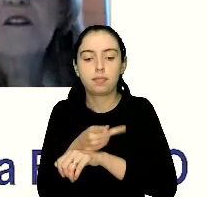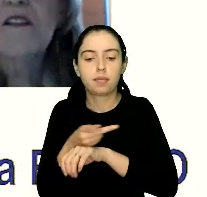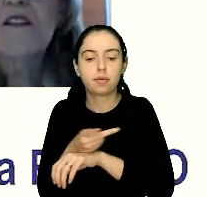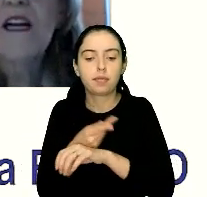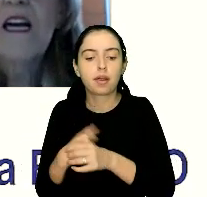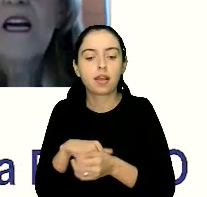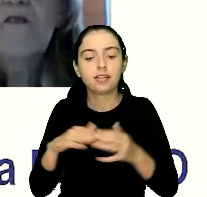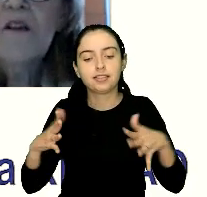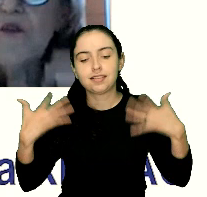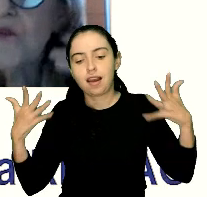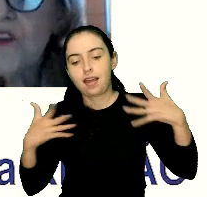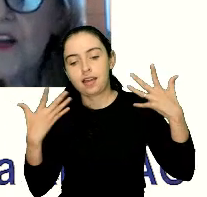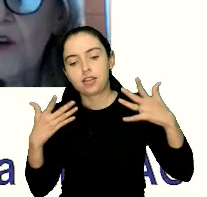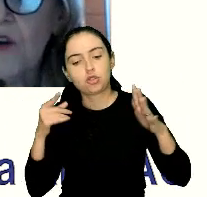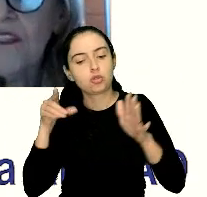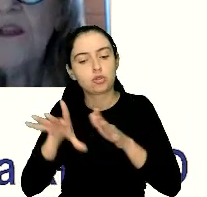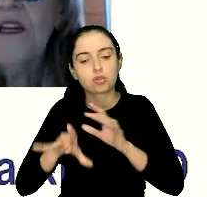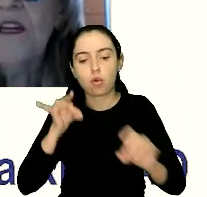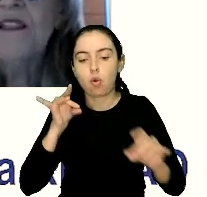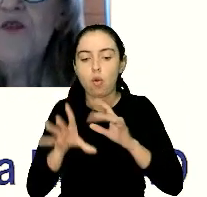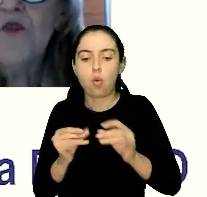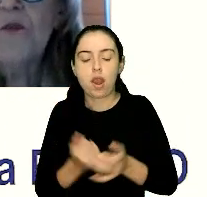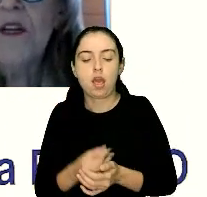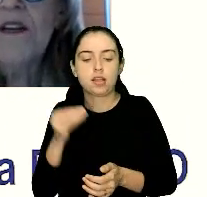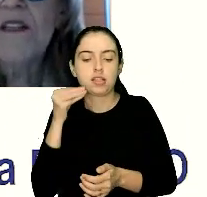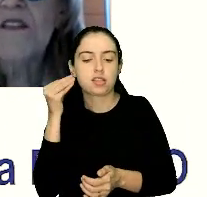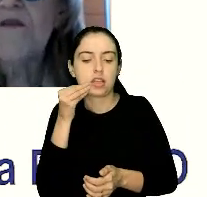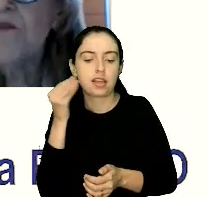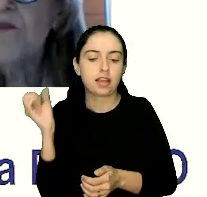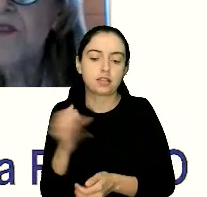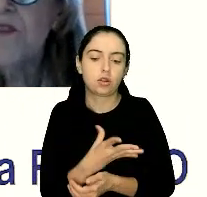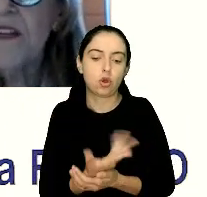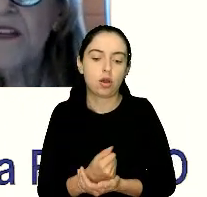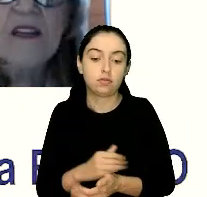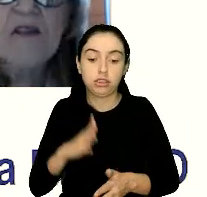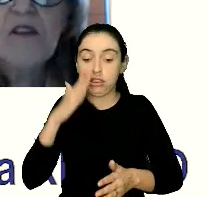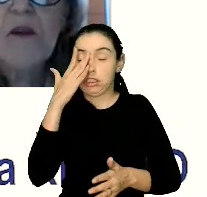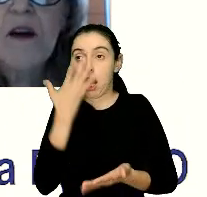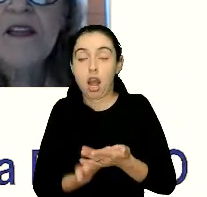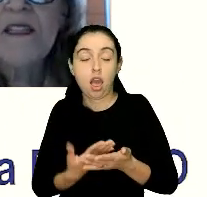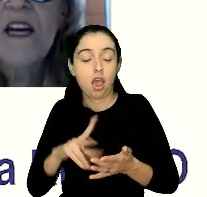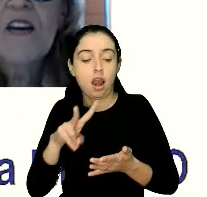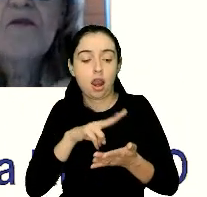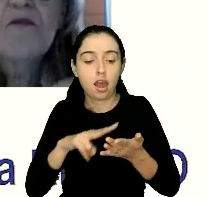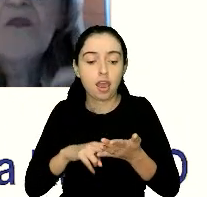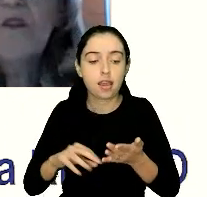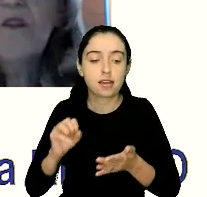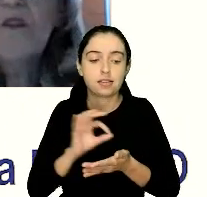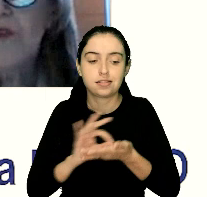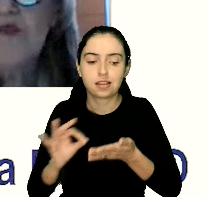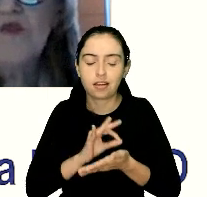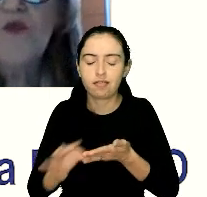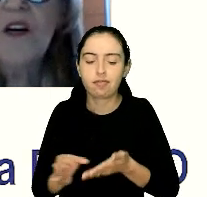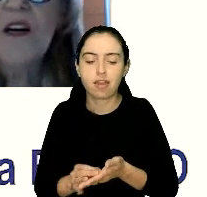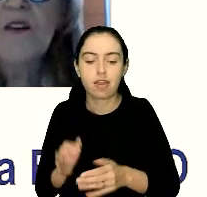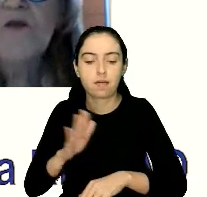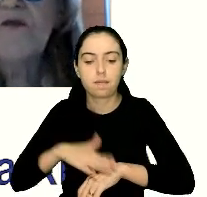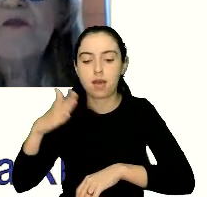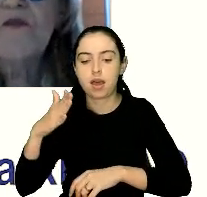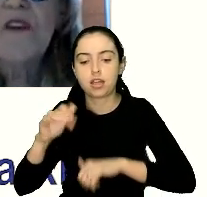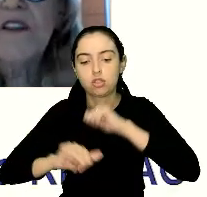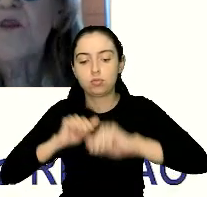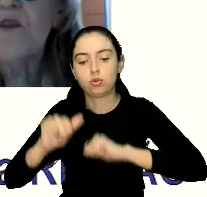de alternativas, vamos buscar novas experiências, surpresas, vamos ler mais, escrever mais, vamos inverter